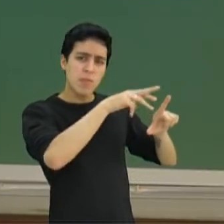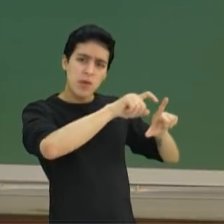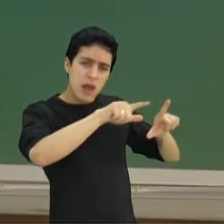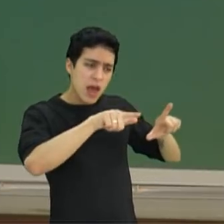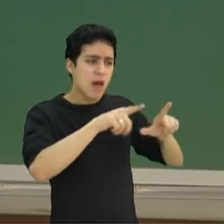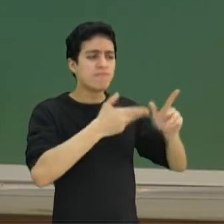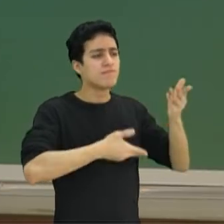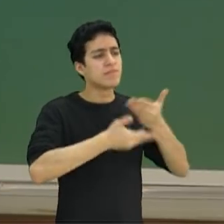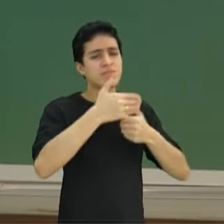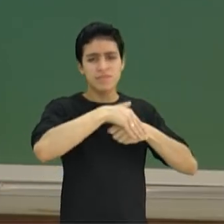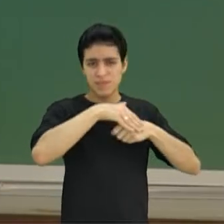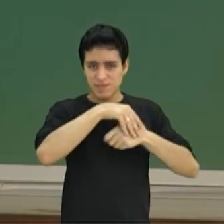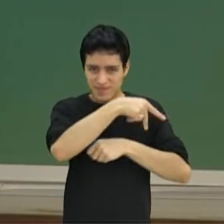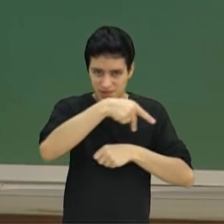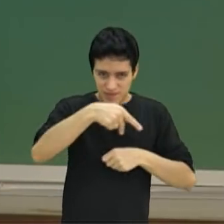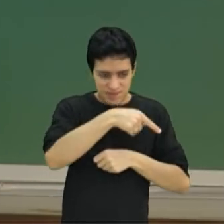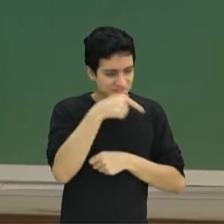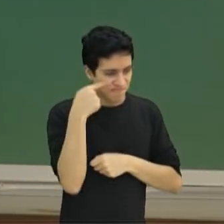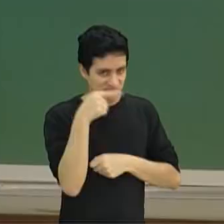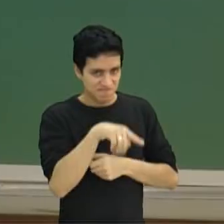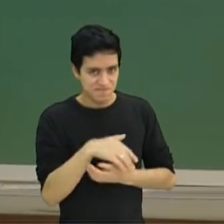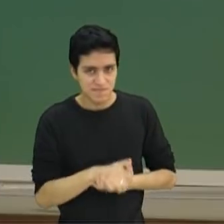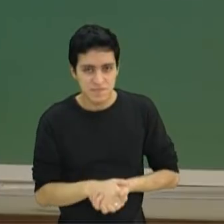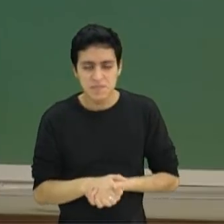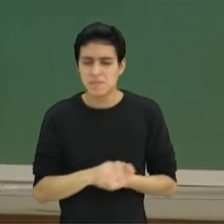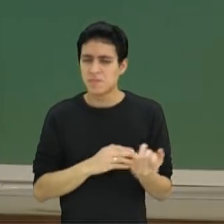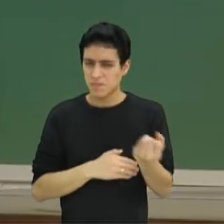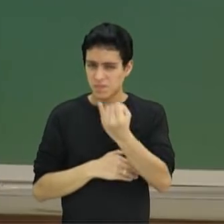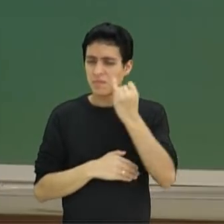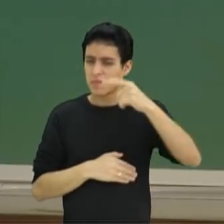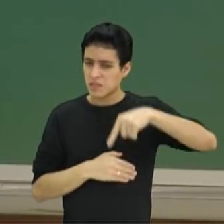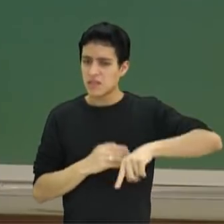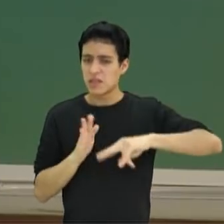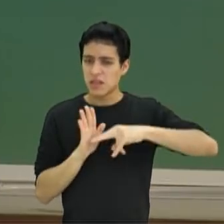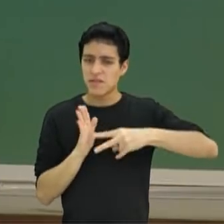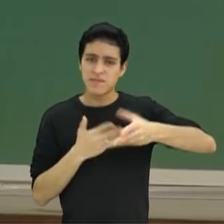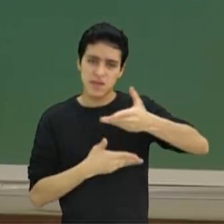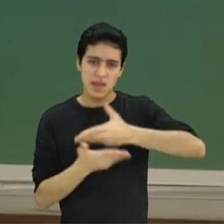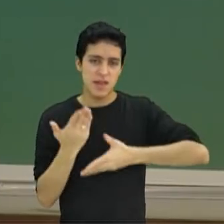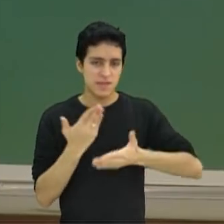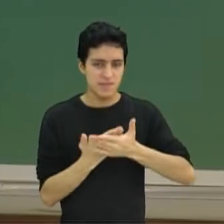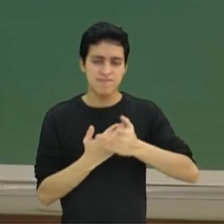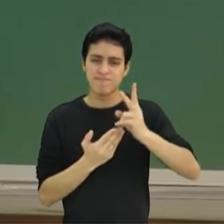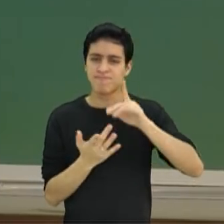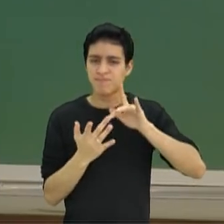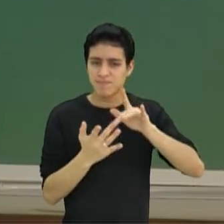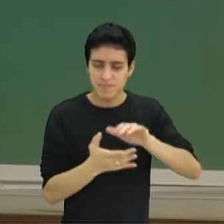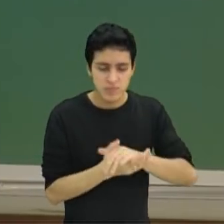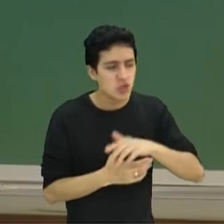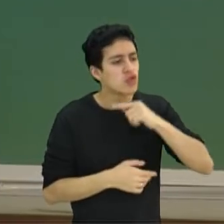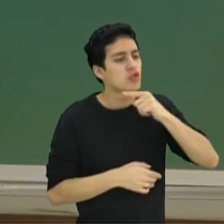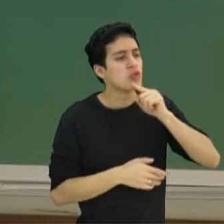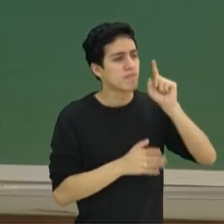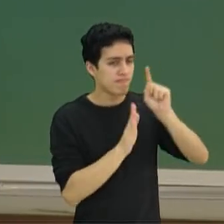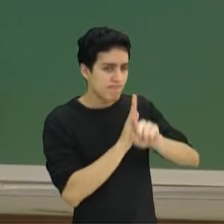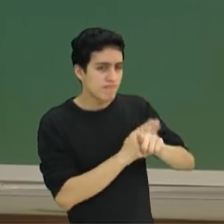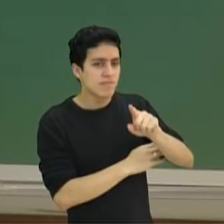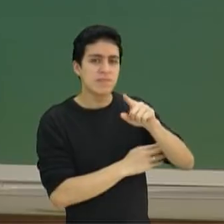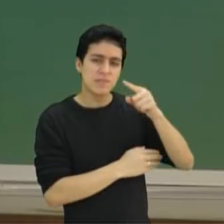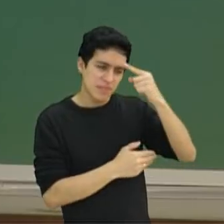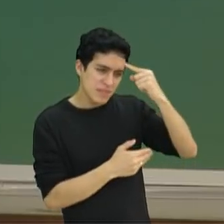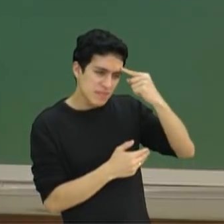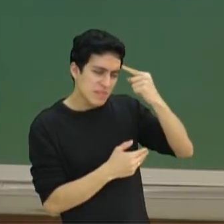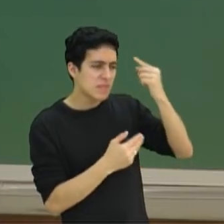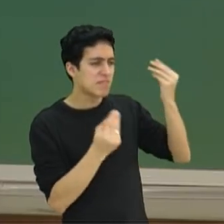com o seu professor. É bastante importante, nós estamos em aula, então mantenha esse contato, tire suas dúvidas, deixe um comentário,